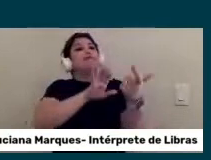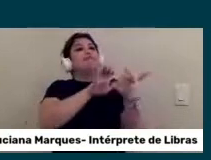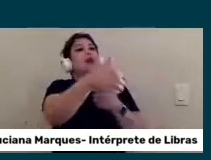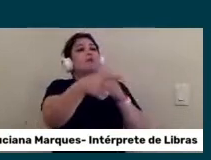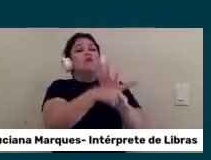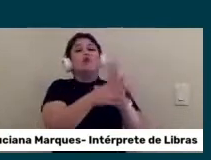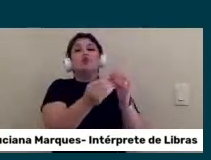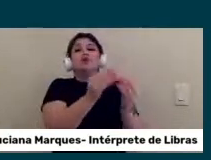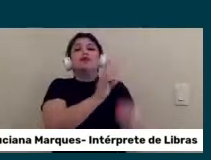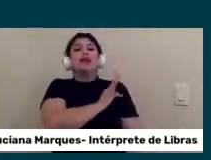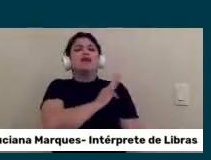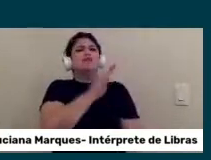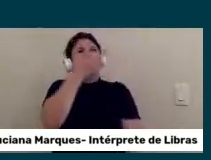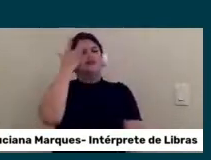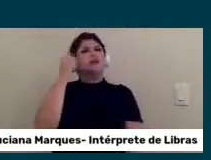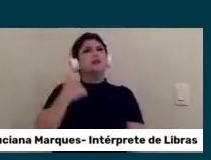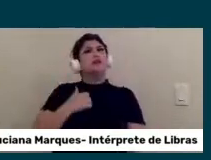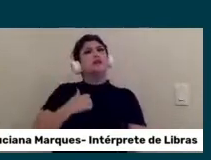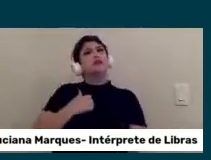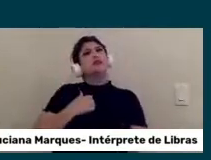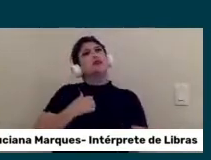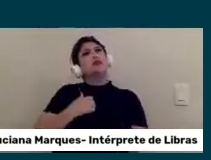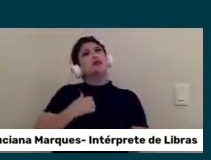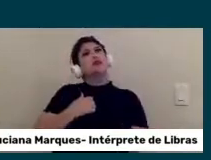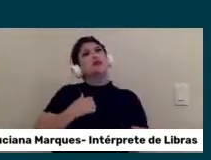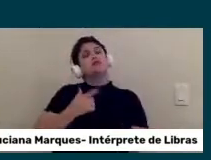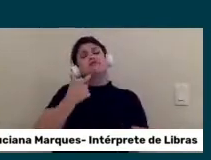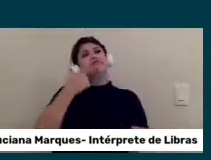quem está me escutando, na verdade, não me entende.